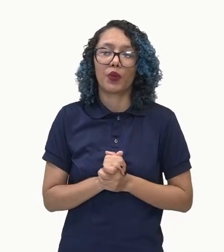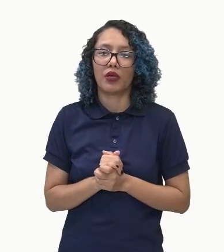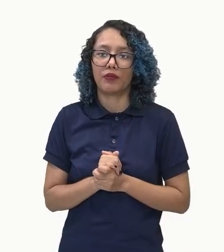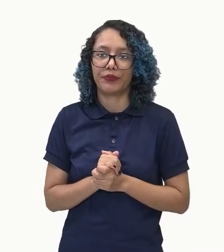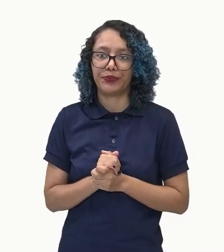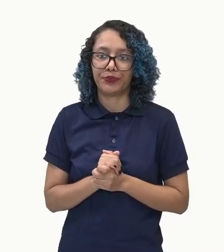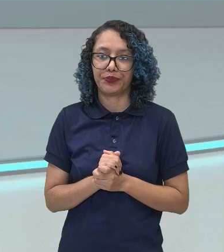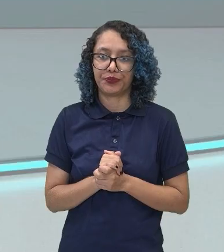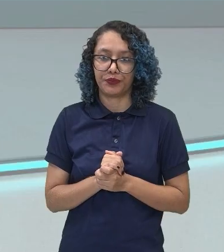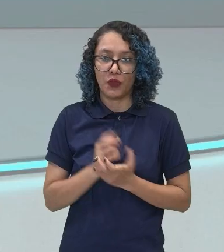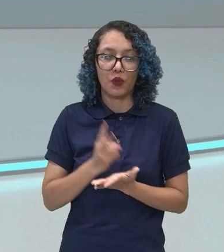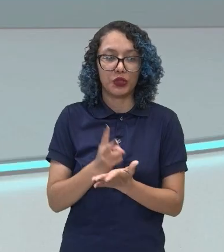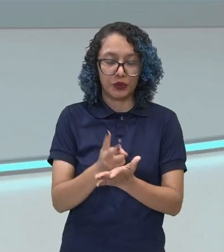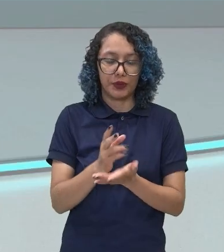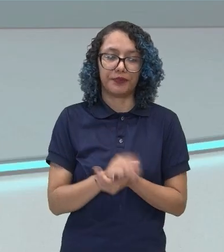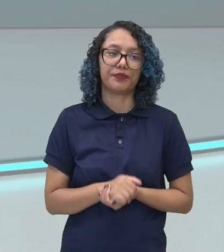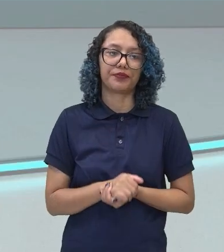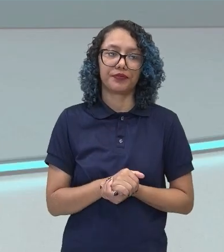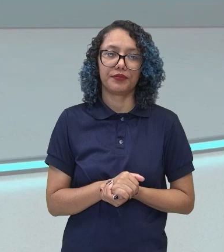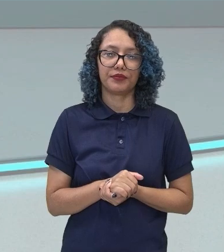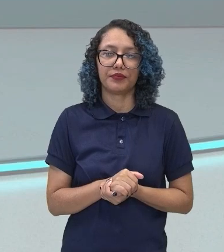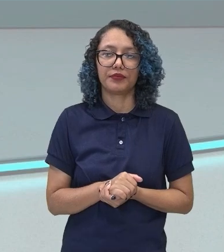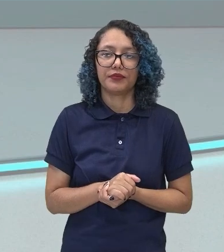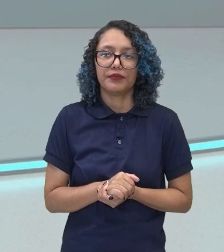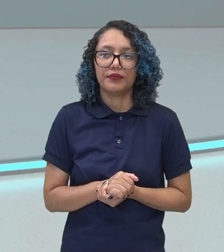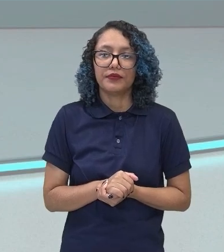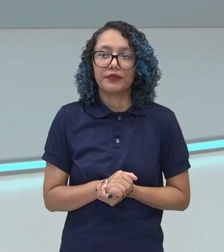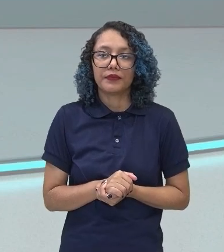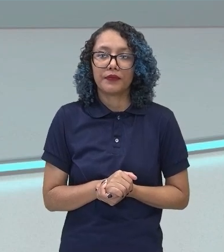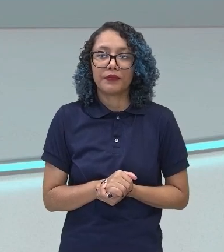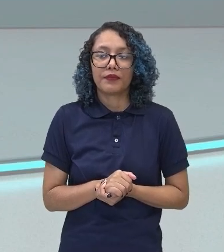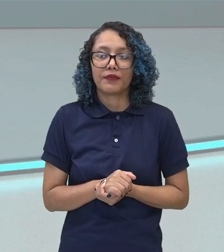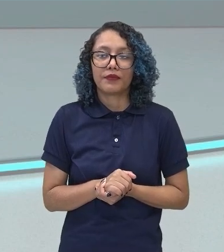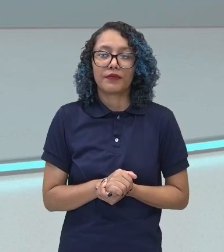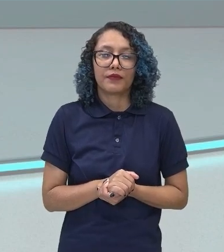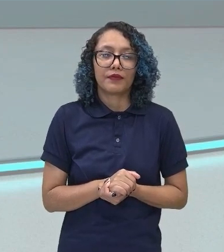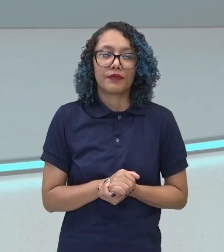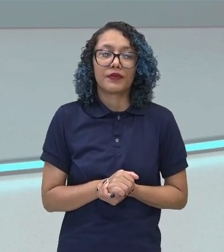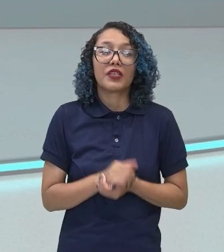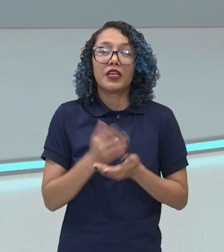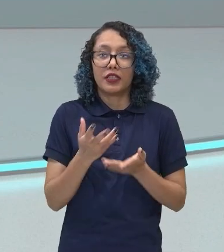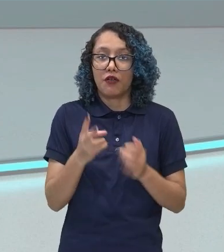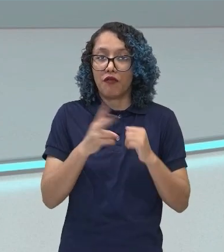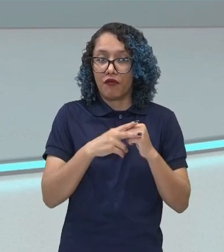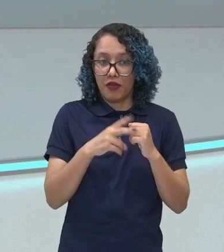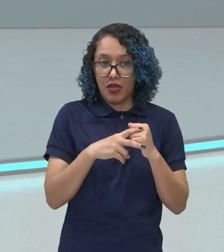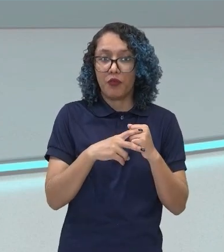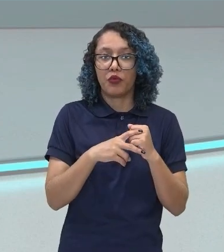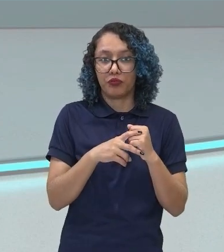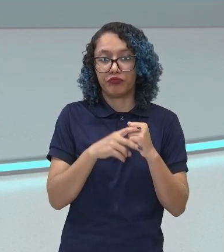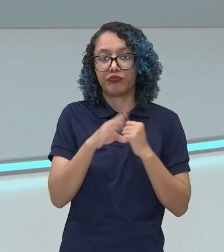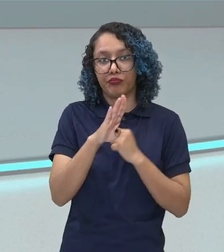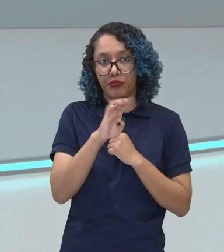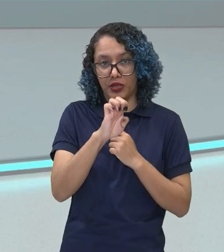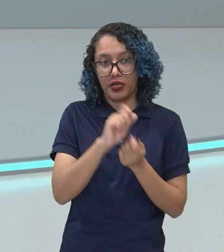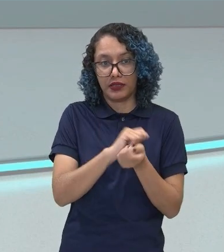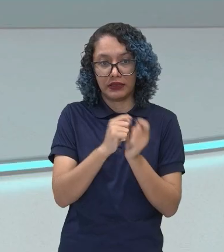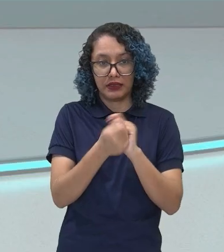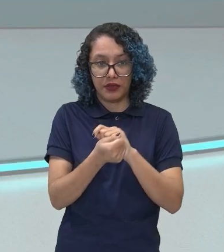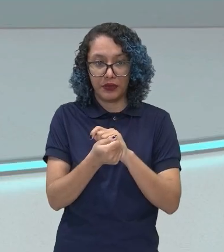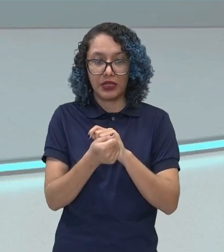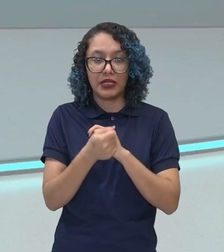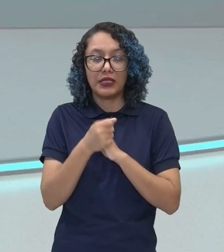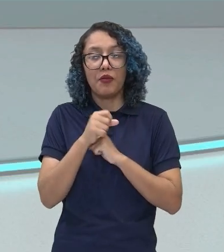sobre o verbo to be. Olha só. Falando do verbo to be, que ele vai se transformar, então, quando eu conjugo ele em